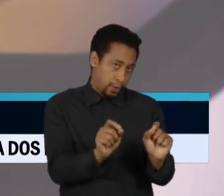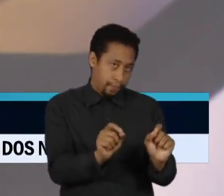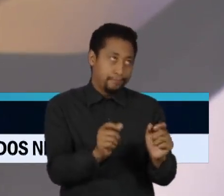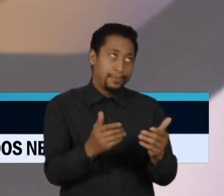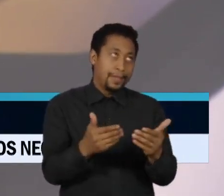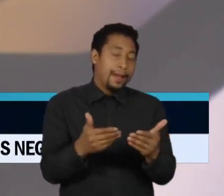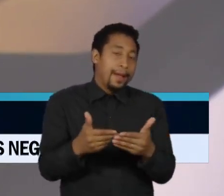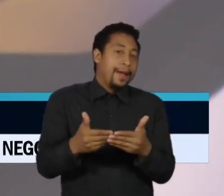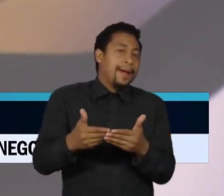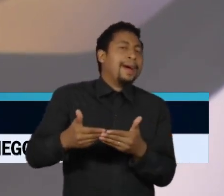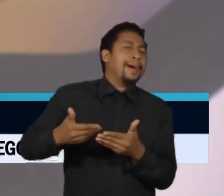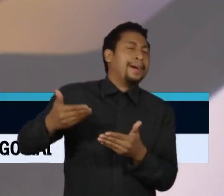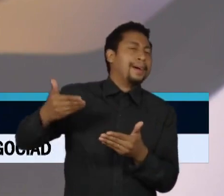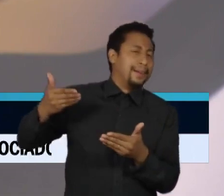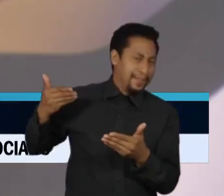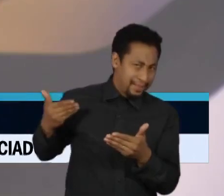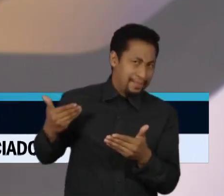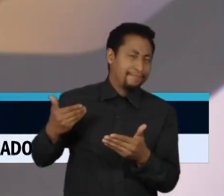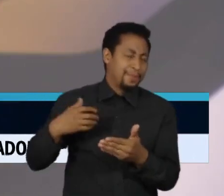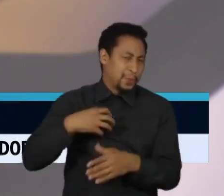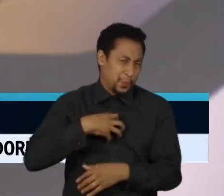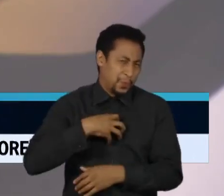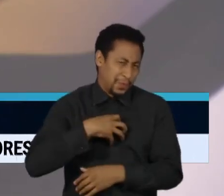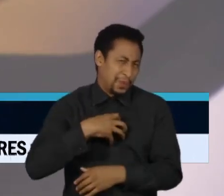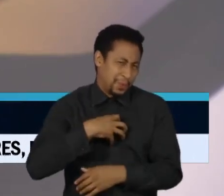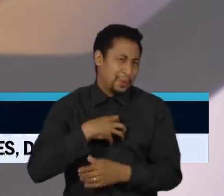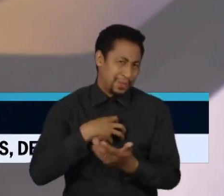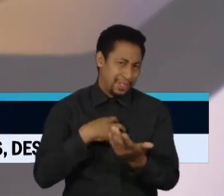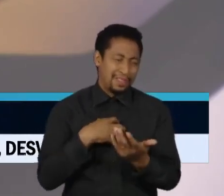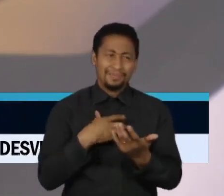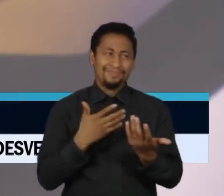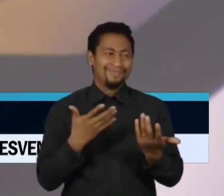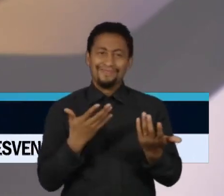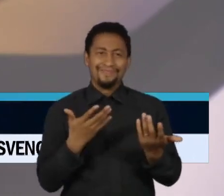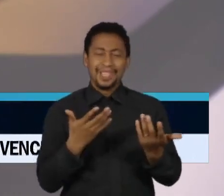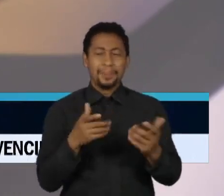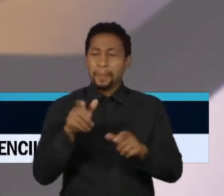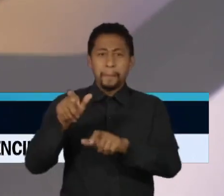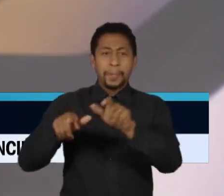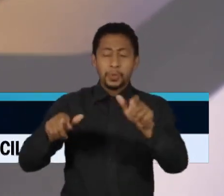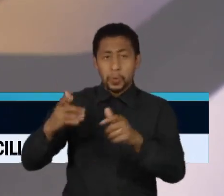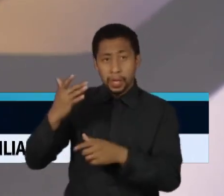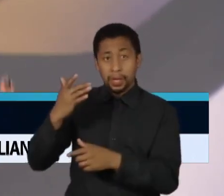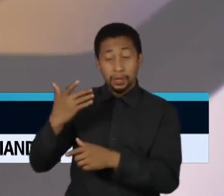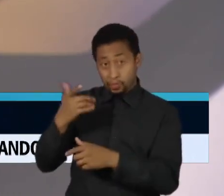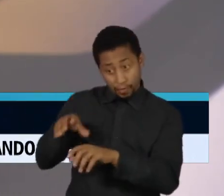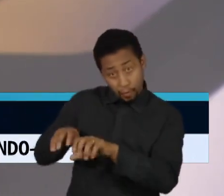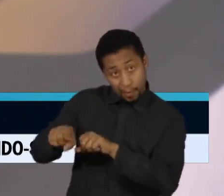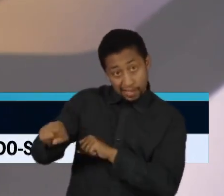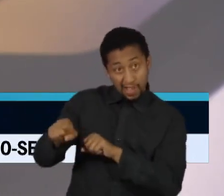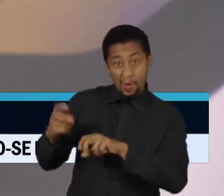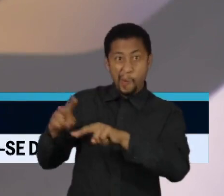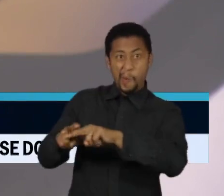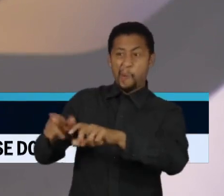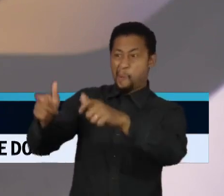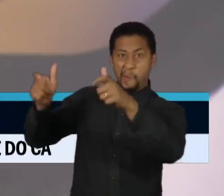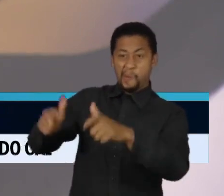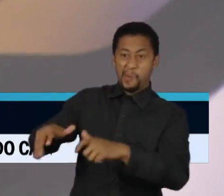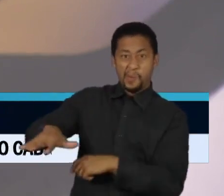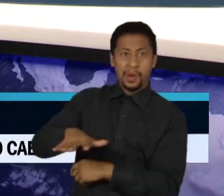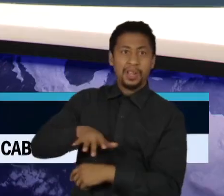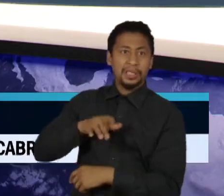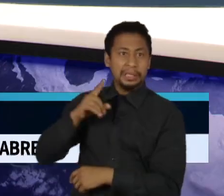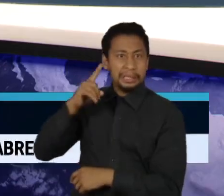até se colocavam de forma desigual e até antiéticos, considerando aí a nossa